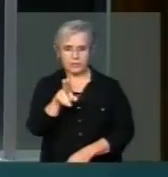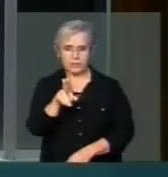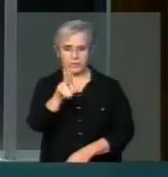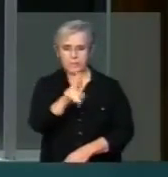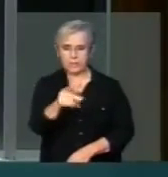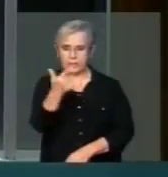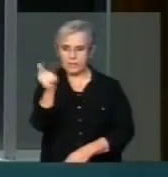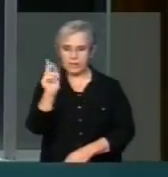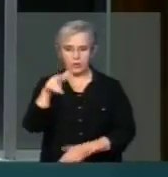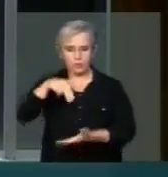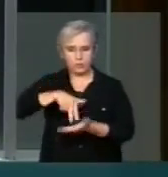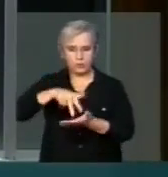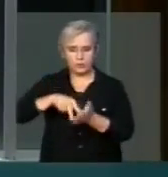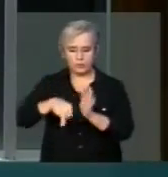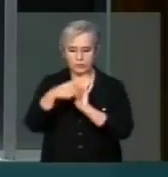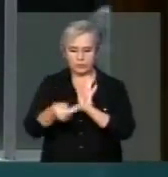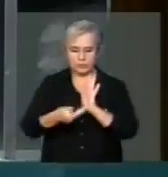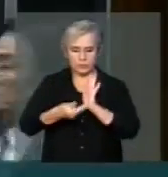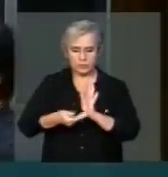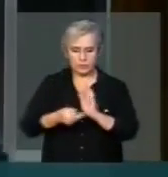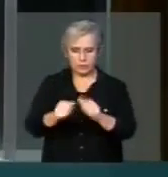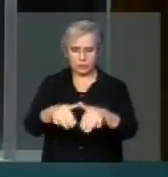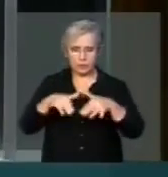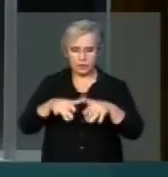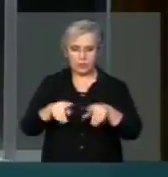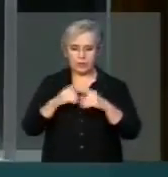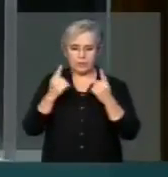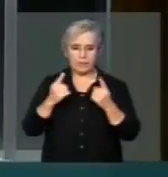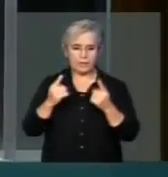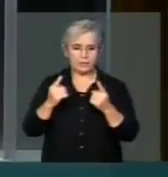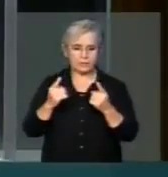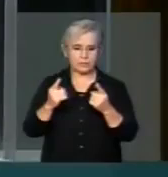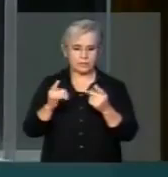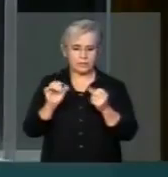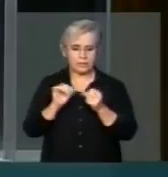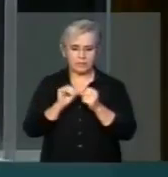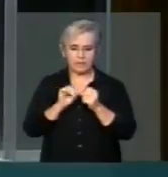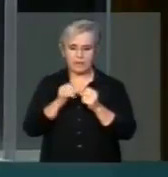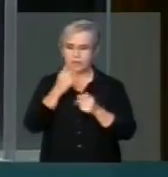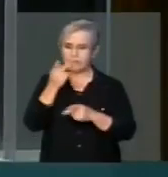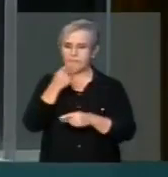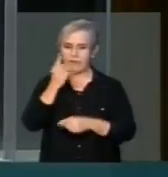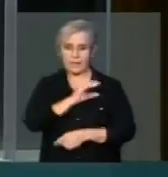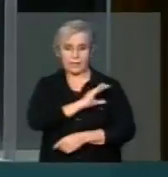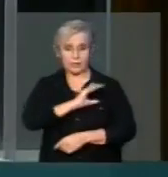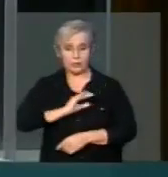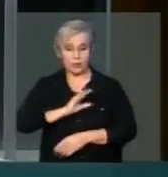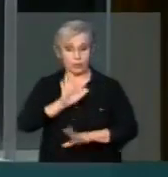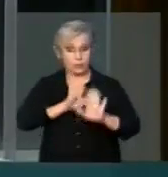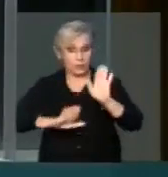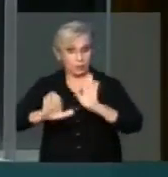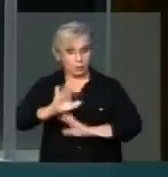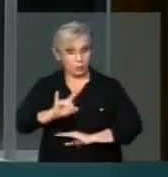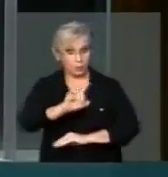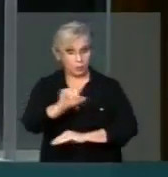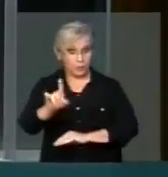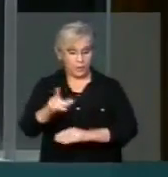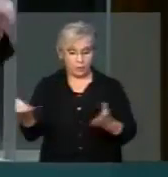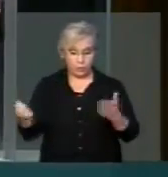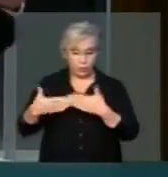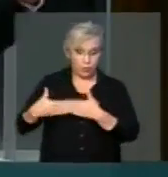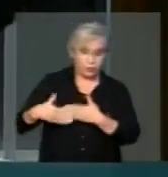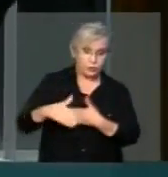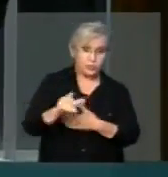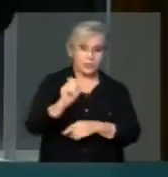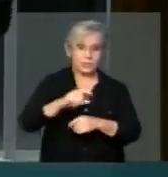tribuna no plenário, mas que a fazem, que as fazem comissões, cuidado. A partir de hoje, quem